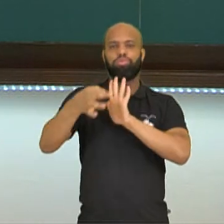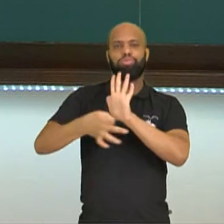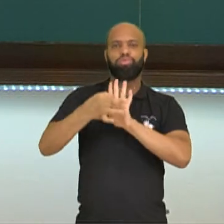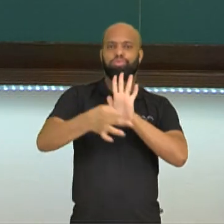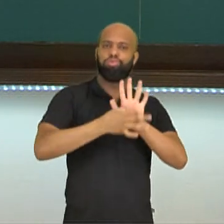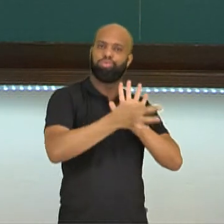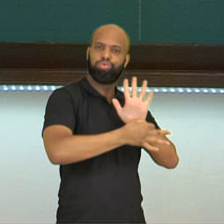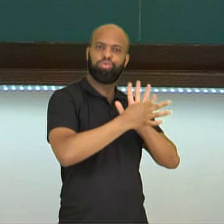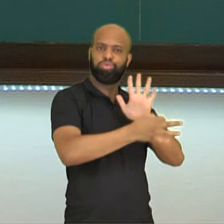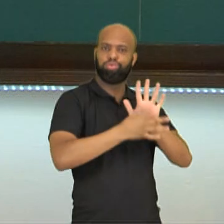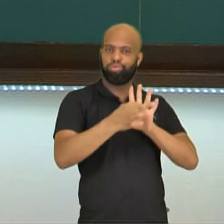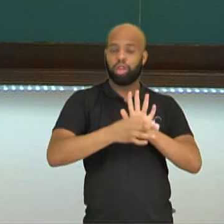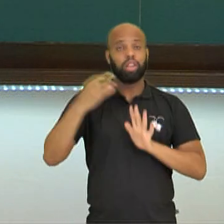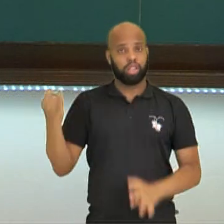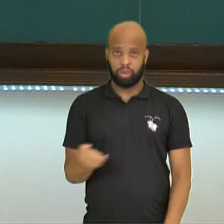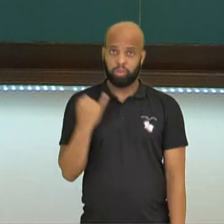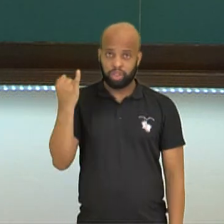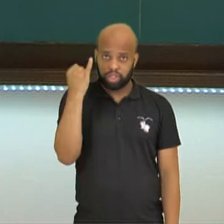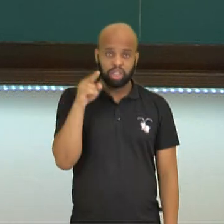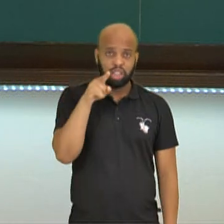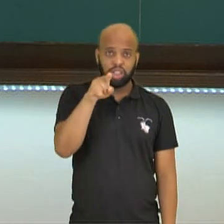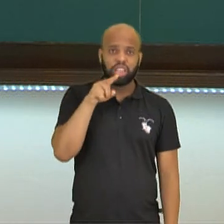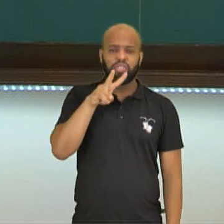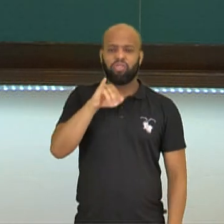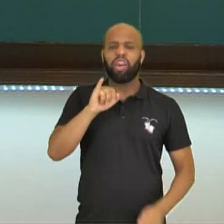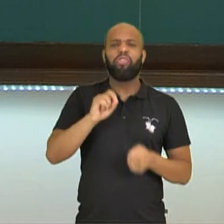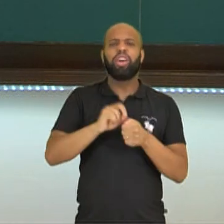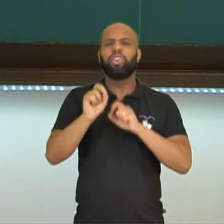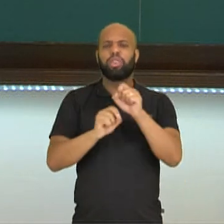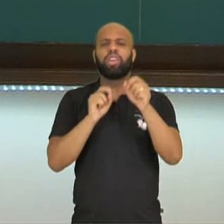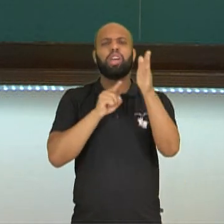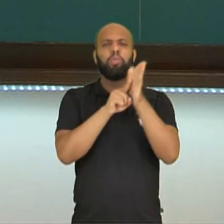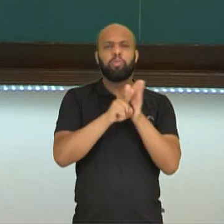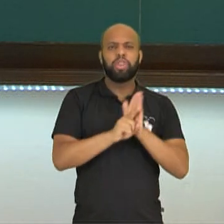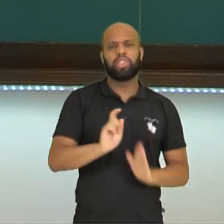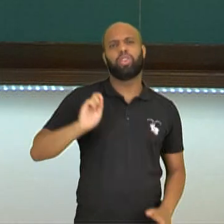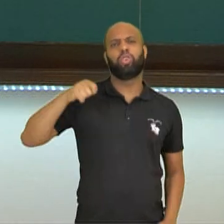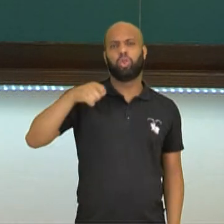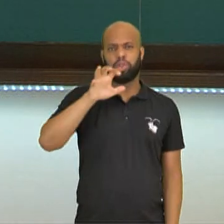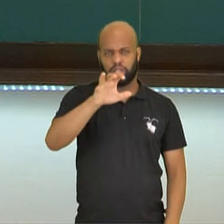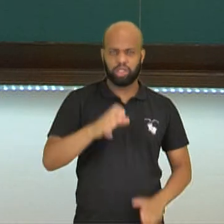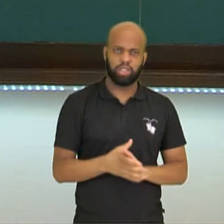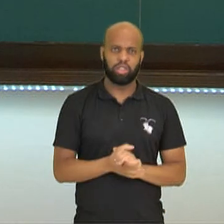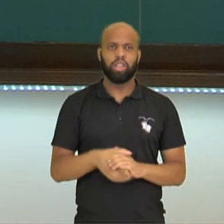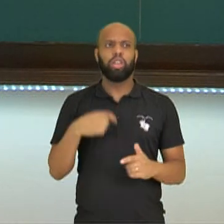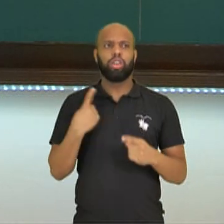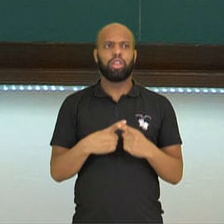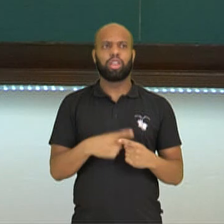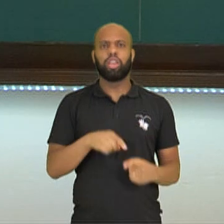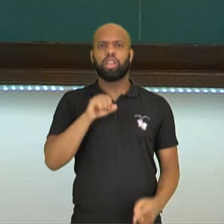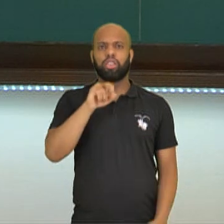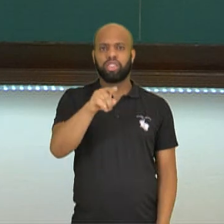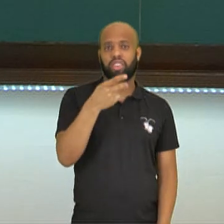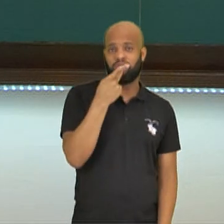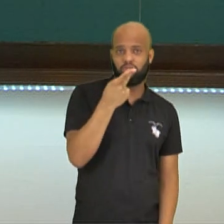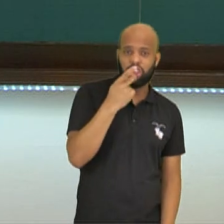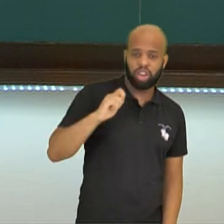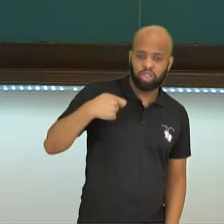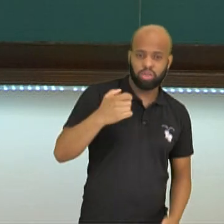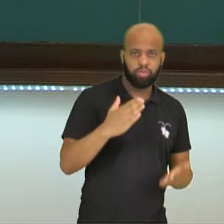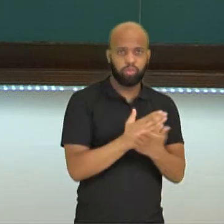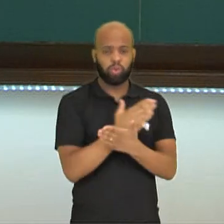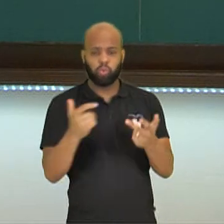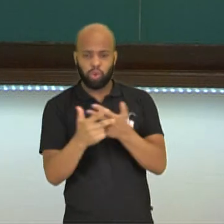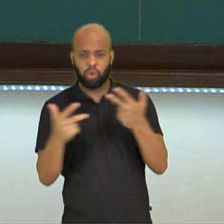levantar argumentos? Você vai pesquisar a respeito disso. Quando você for falar a respeito de